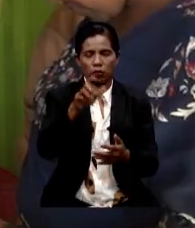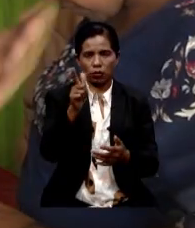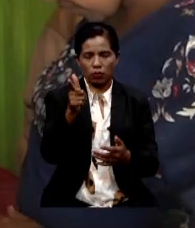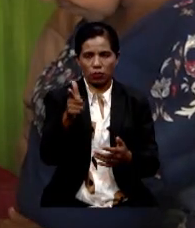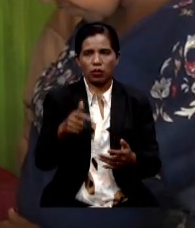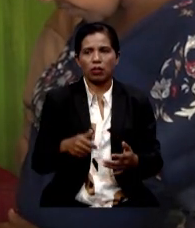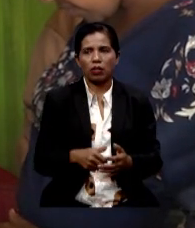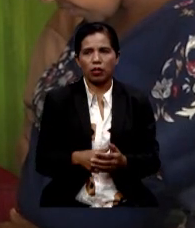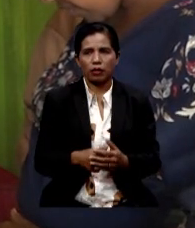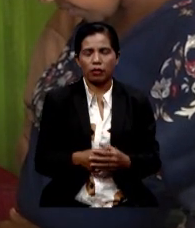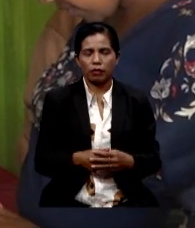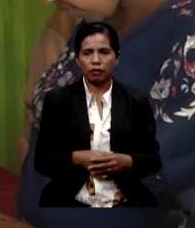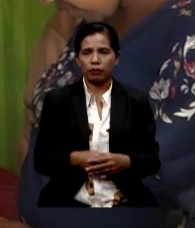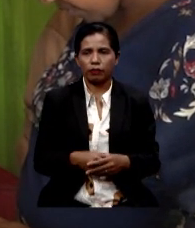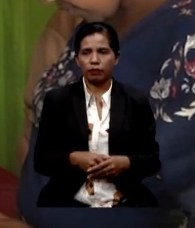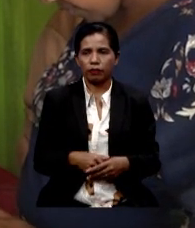120 am selo banain